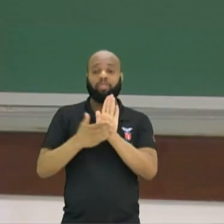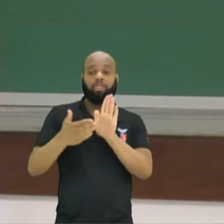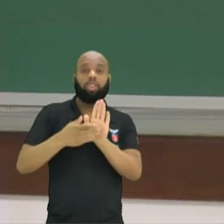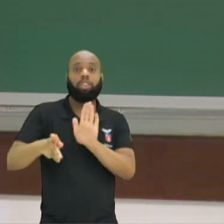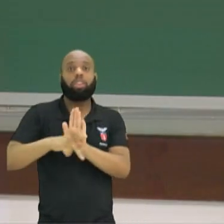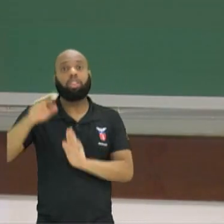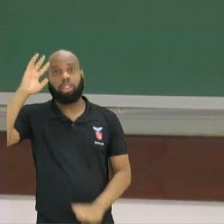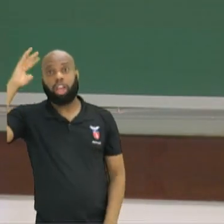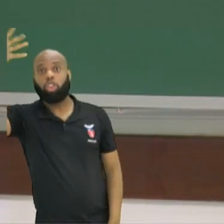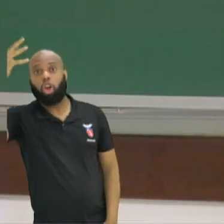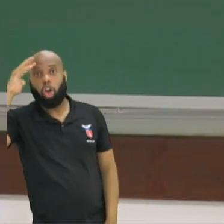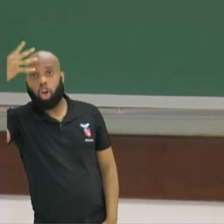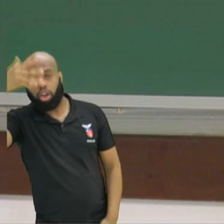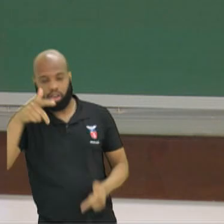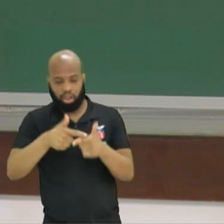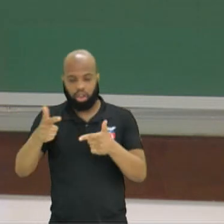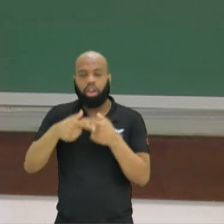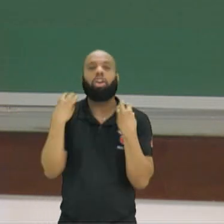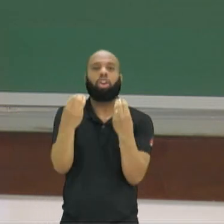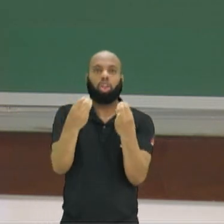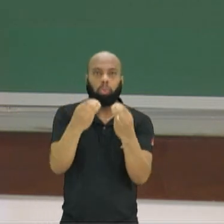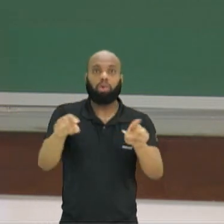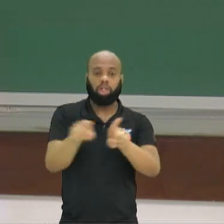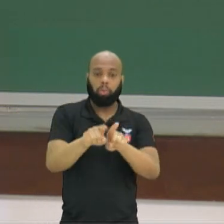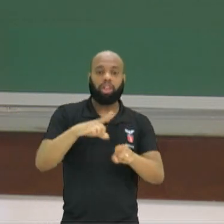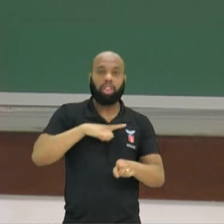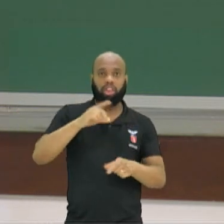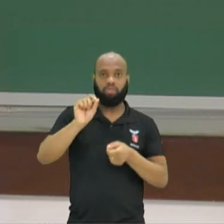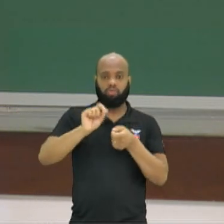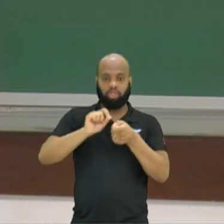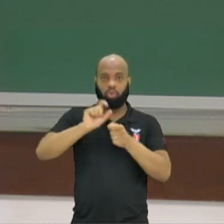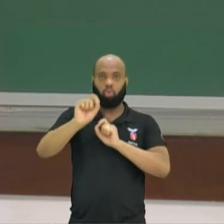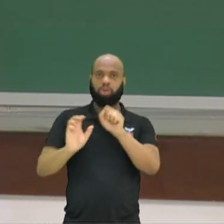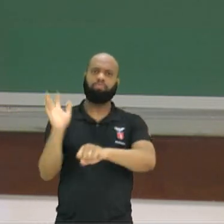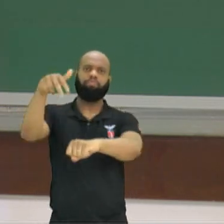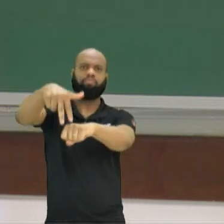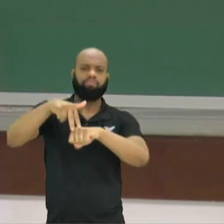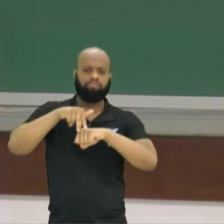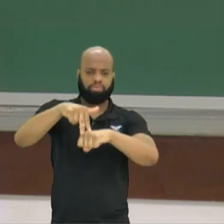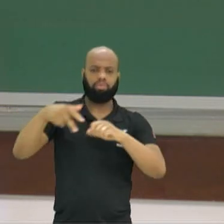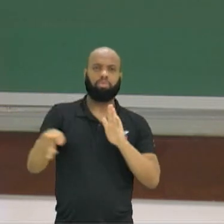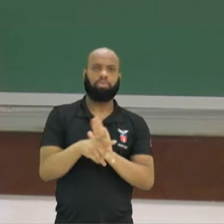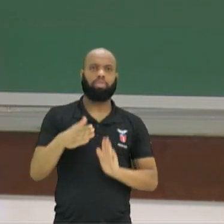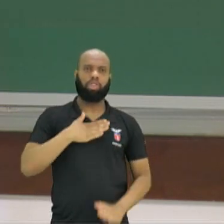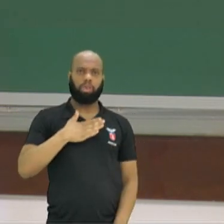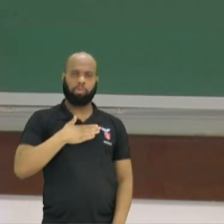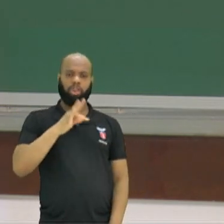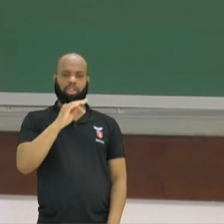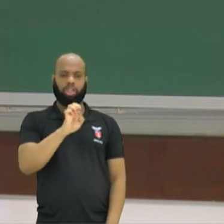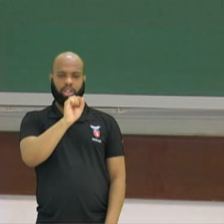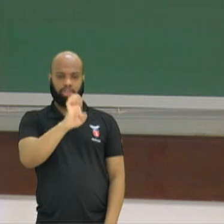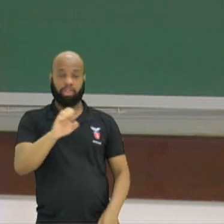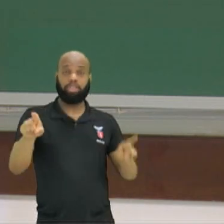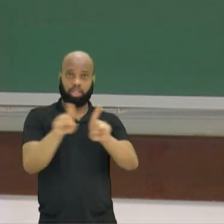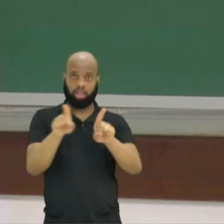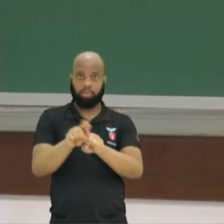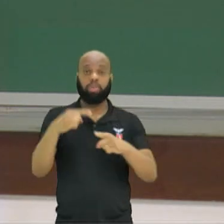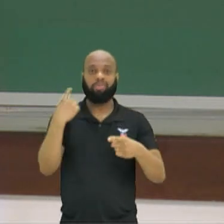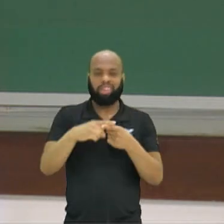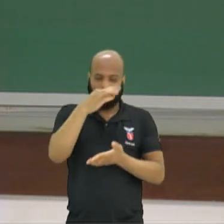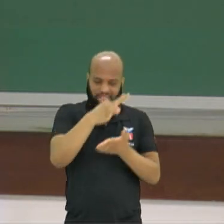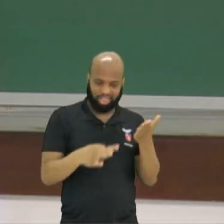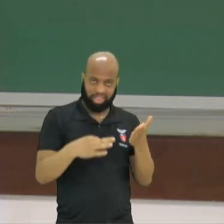de solucionar o problema que eu levantei, e tenho que fazer a reafirmação da minha tese. Lembrando, pessoal, que os